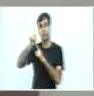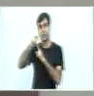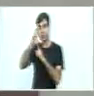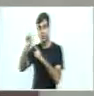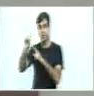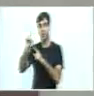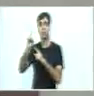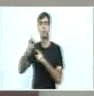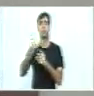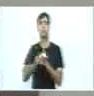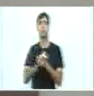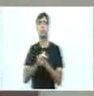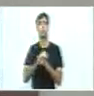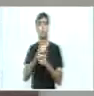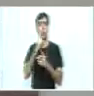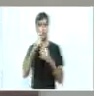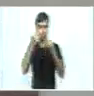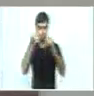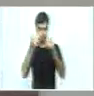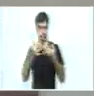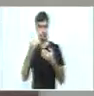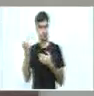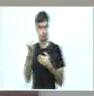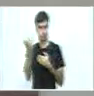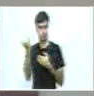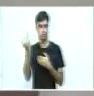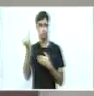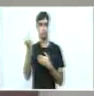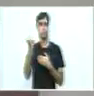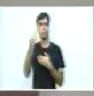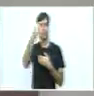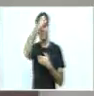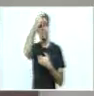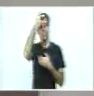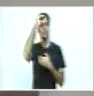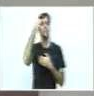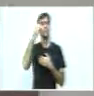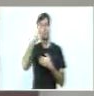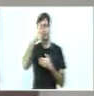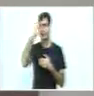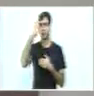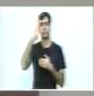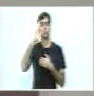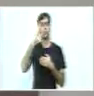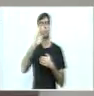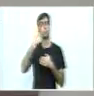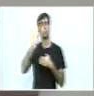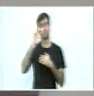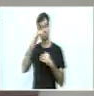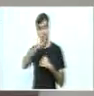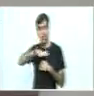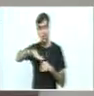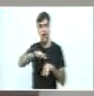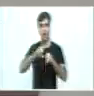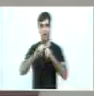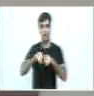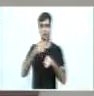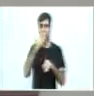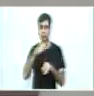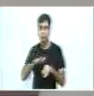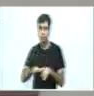é um ponto importante para que o município possa avançar, principalmente no que diz respeito à educação